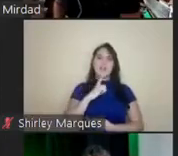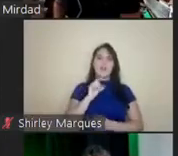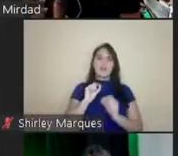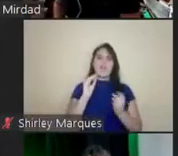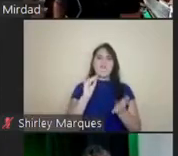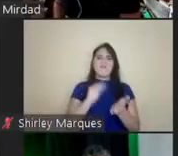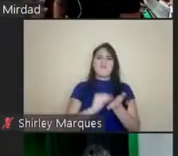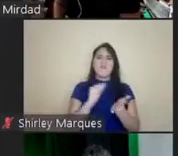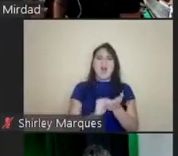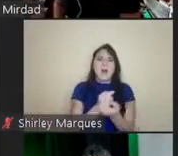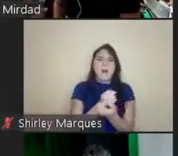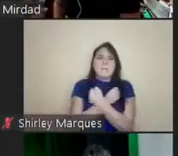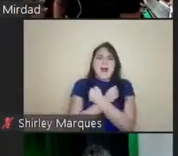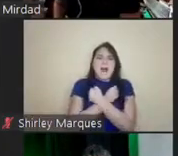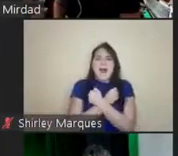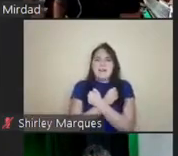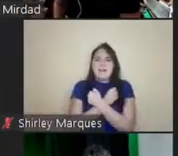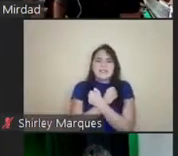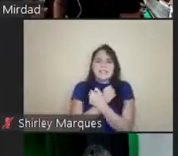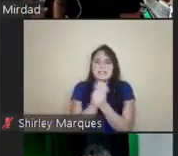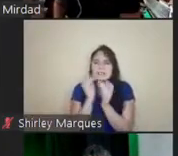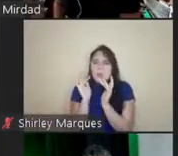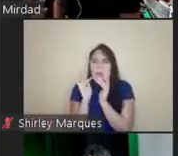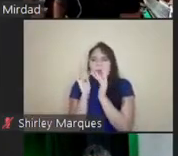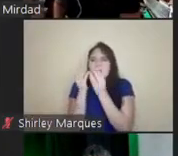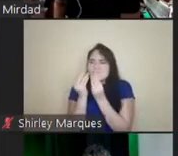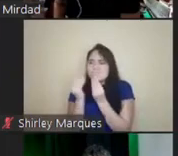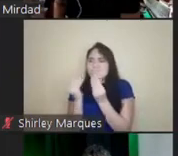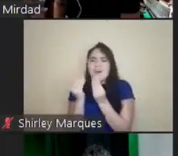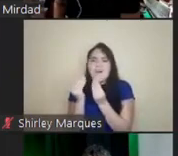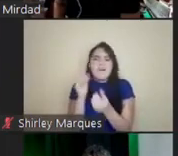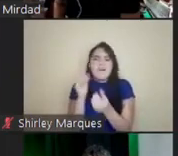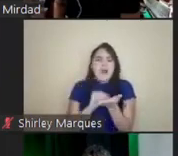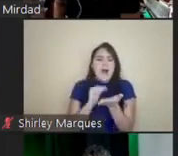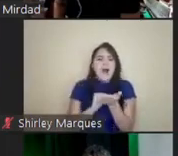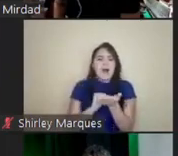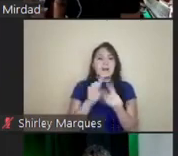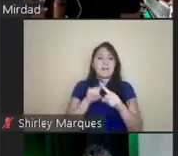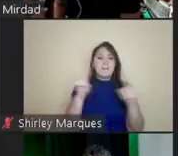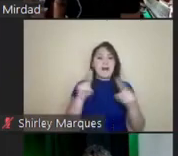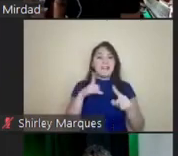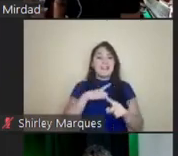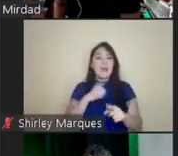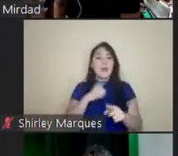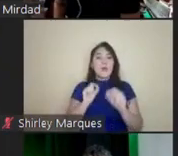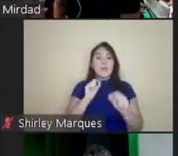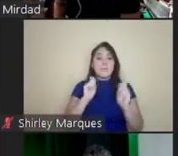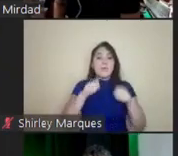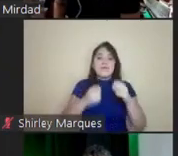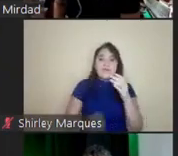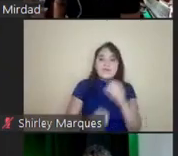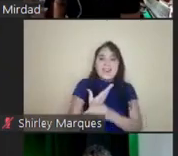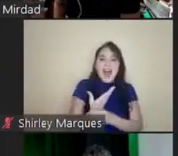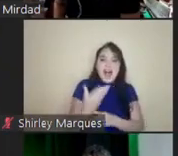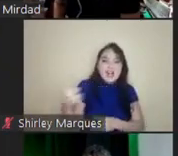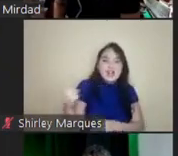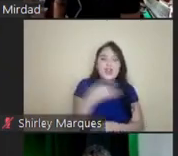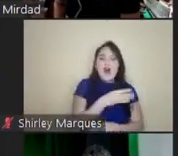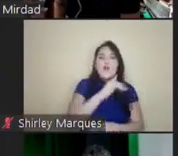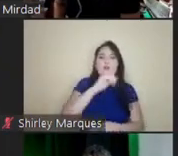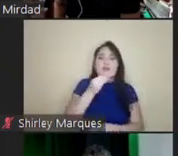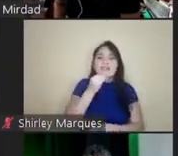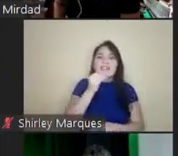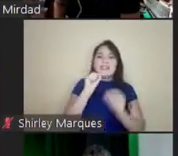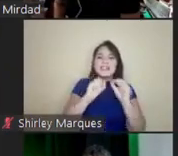estar junto, a gente cria uma nova possibilidade de realizar feiras mistas, festivais mistos, tanto